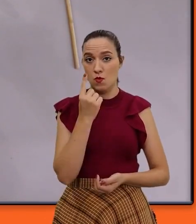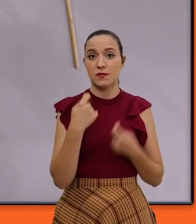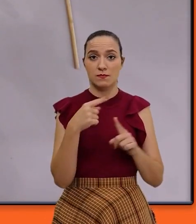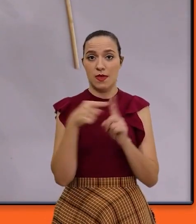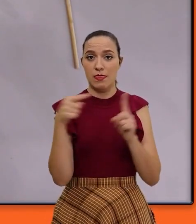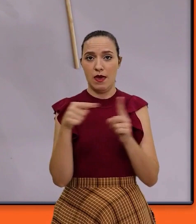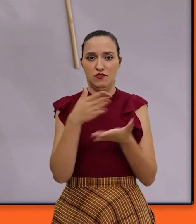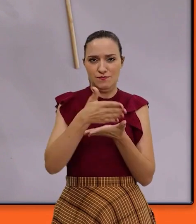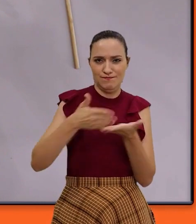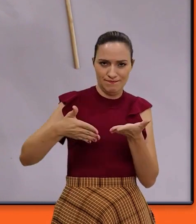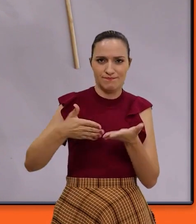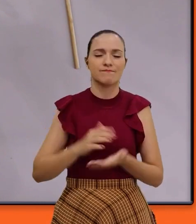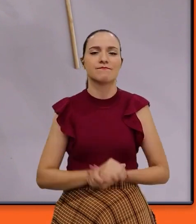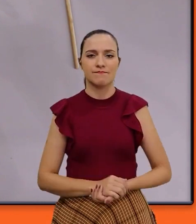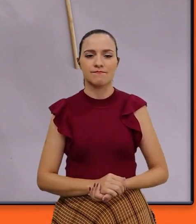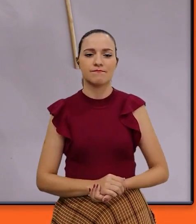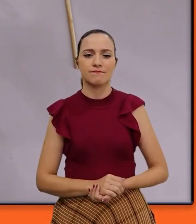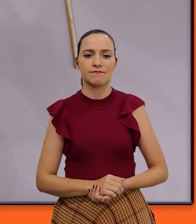parti-lo ao meio,